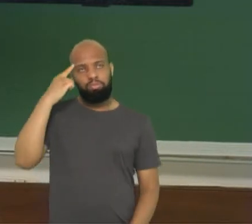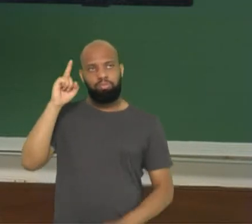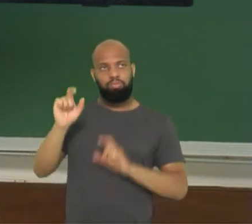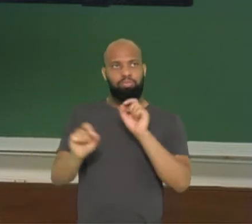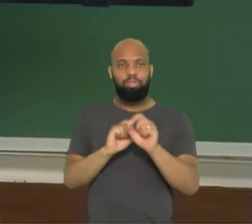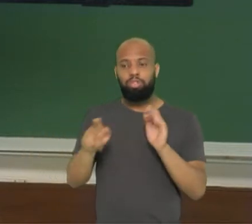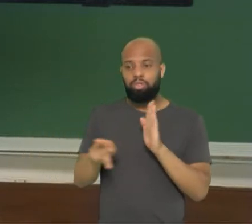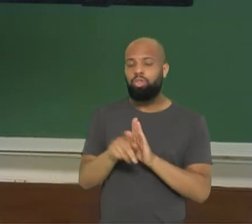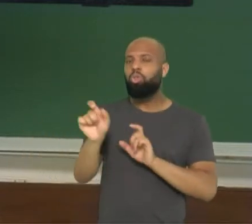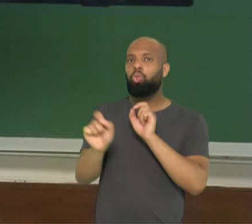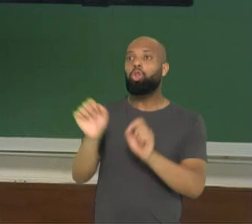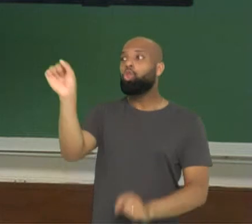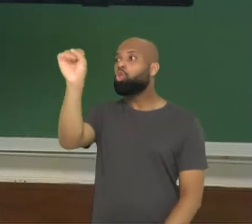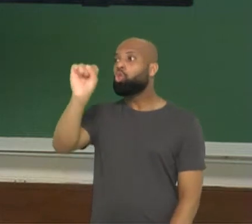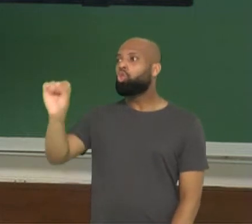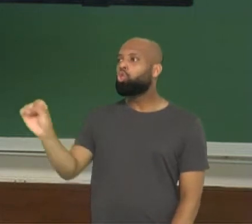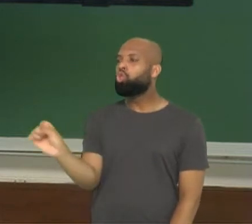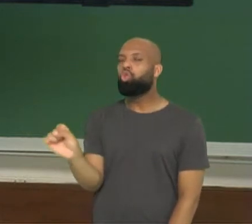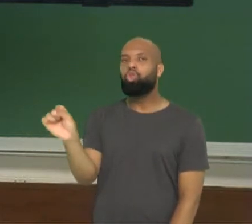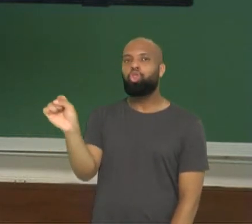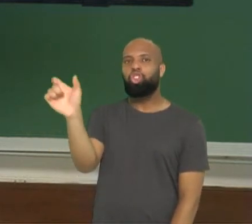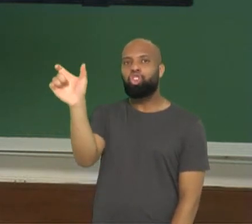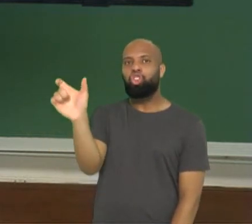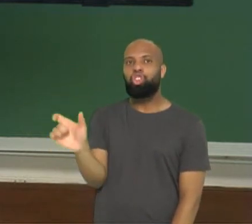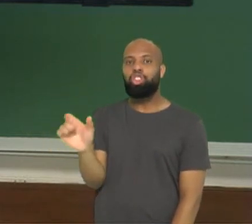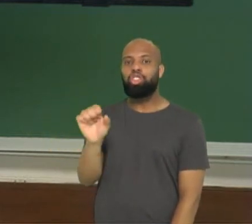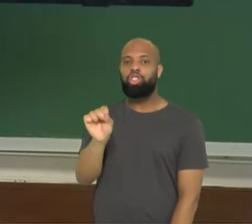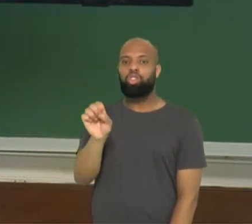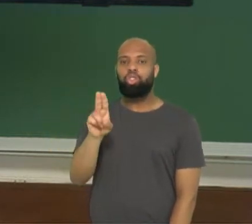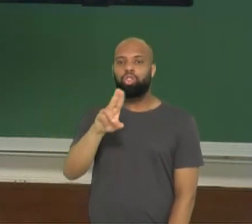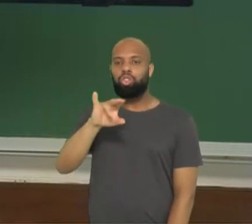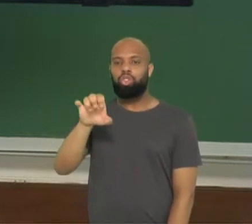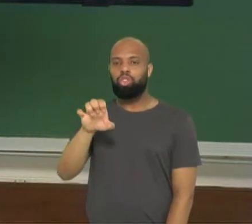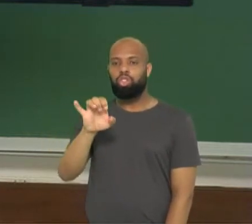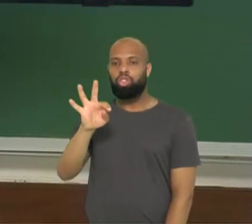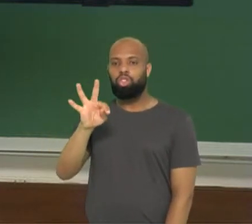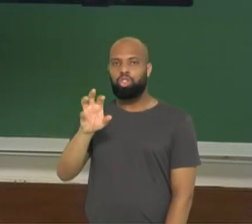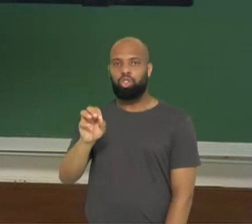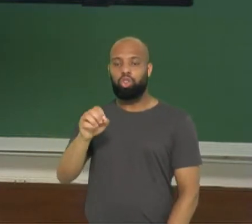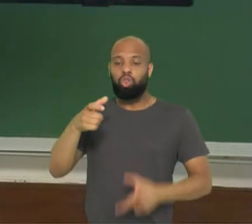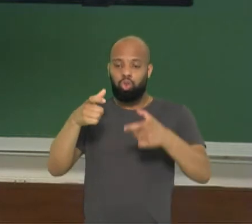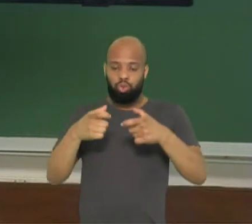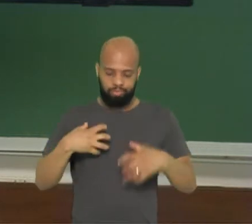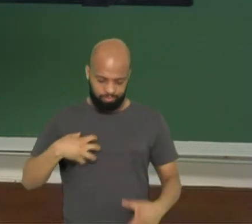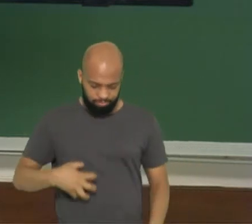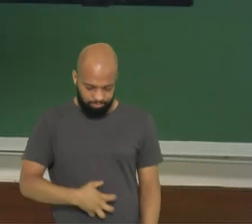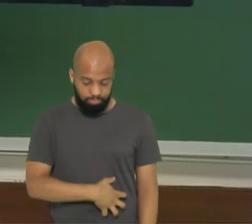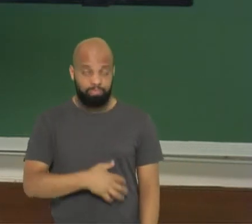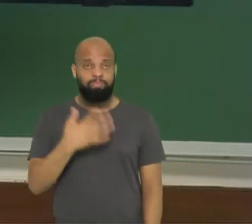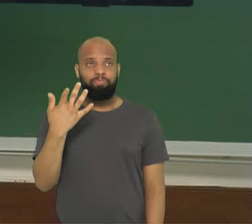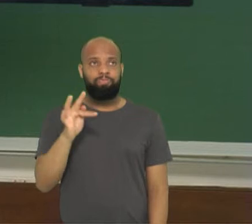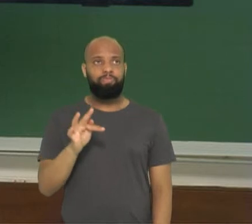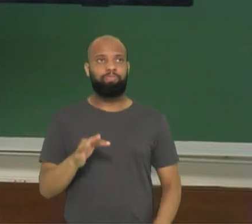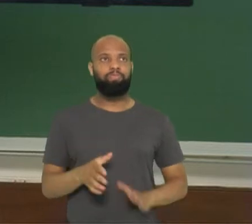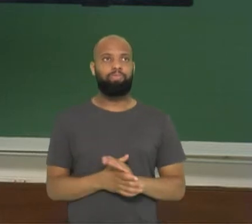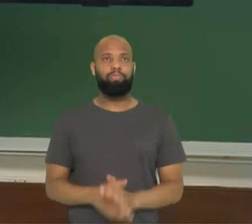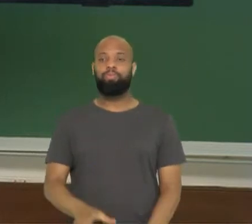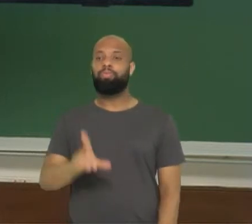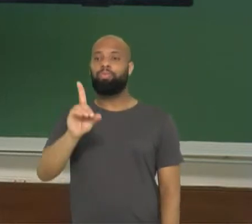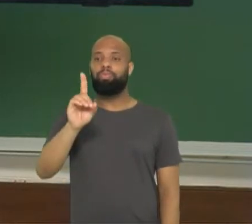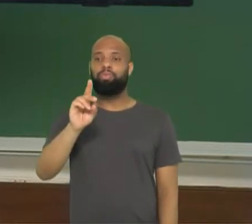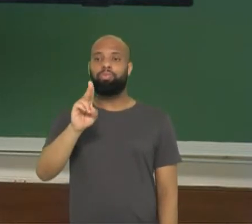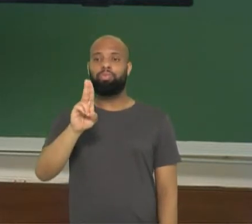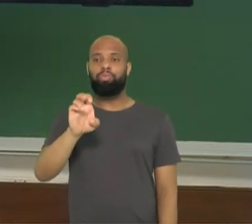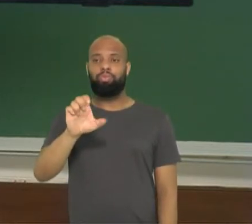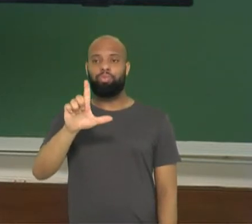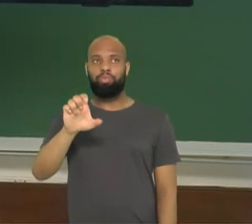aqui no sujeito, que é a parte do corpo em que você sente dor. Bien? Então fica a Lara le duele, porque